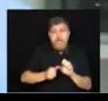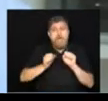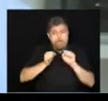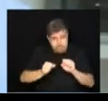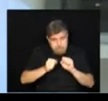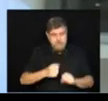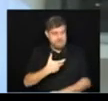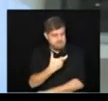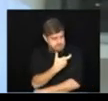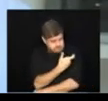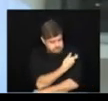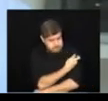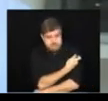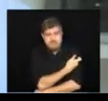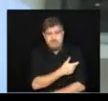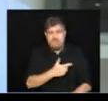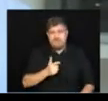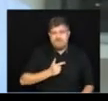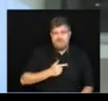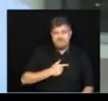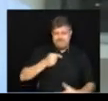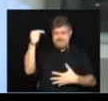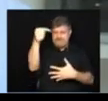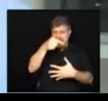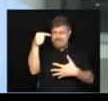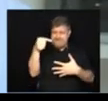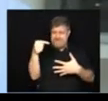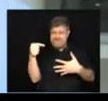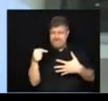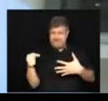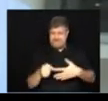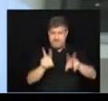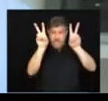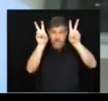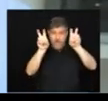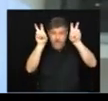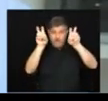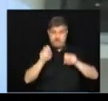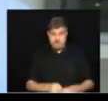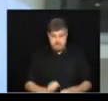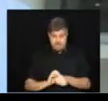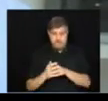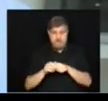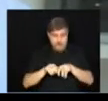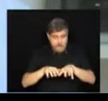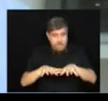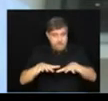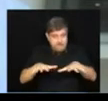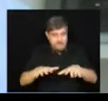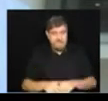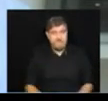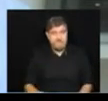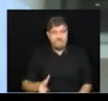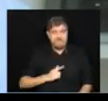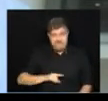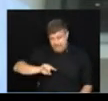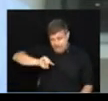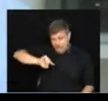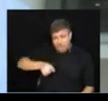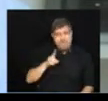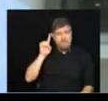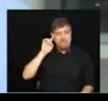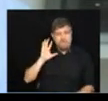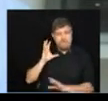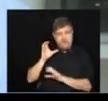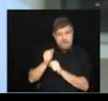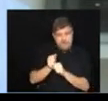Gabriel, uma série de questões relacionadas à pandemia e esses mil dias, esse período